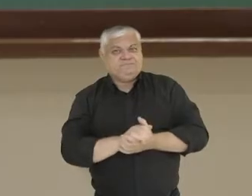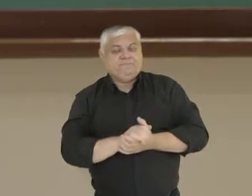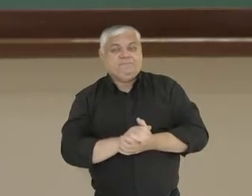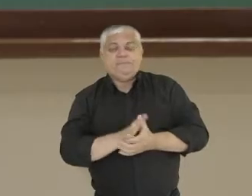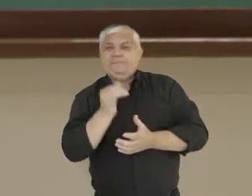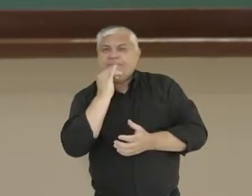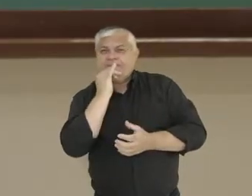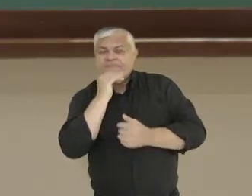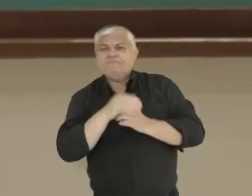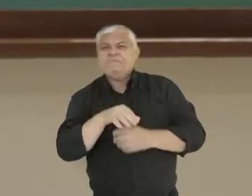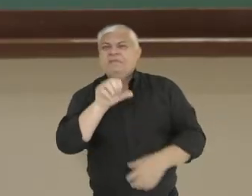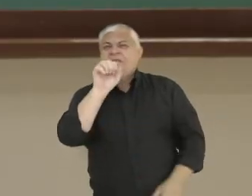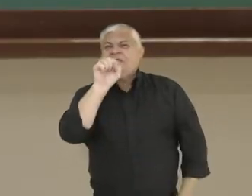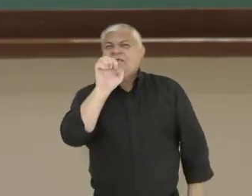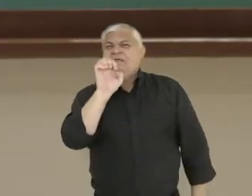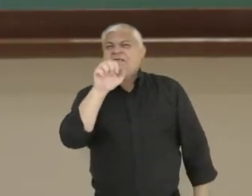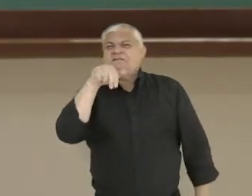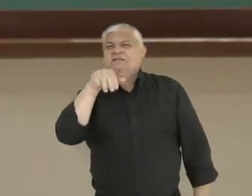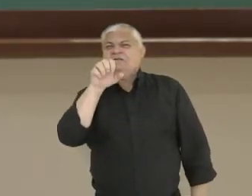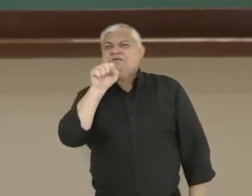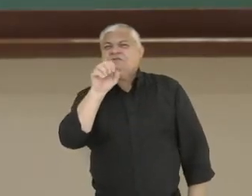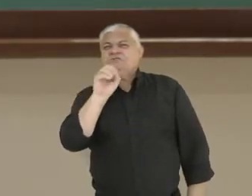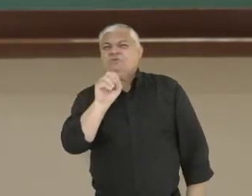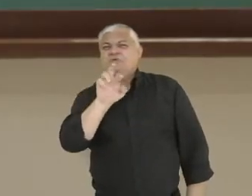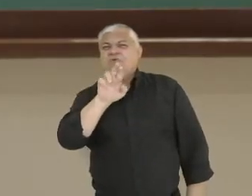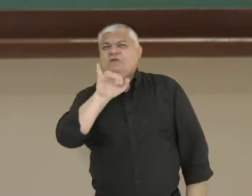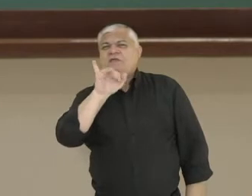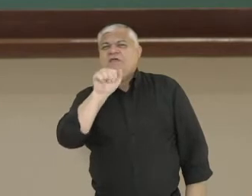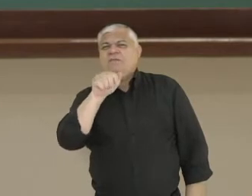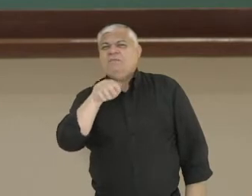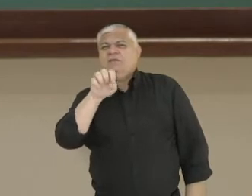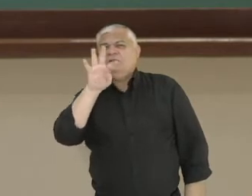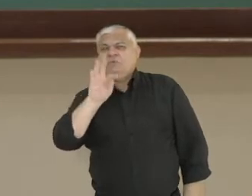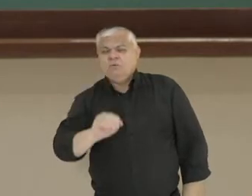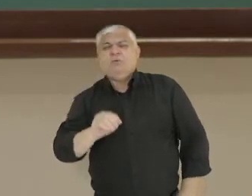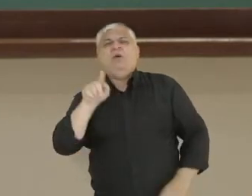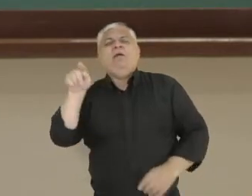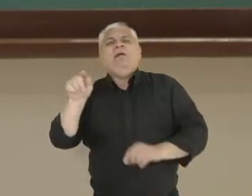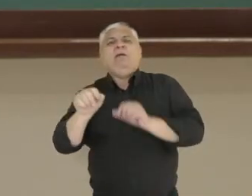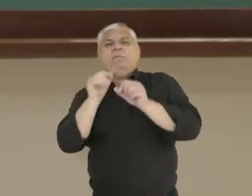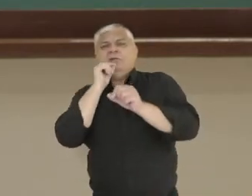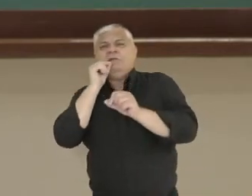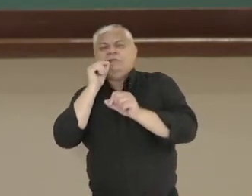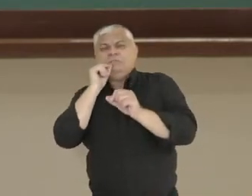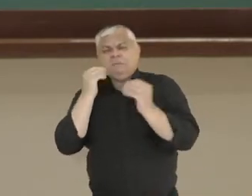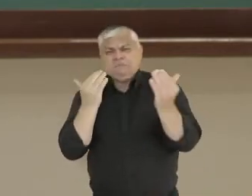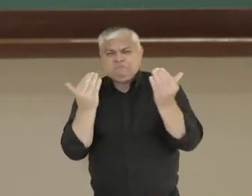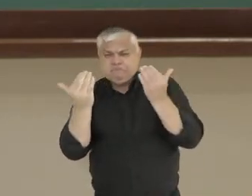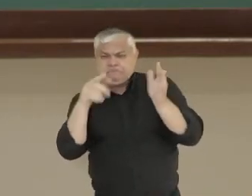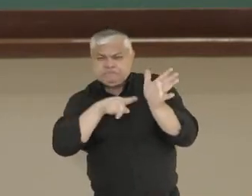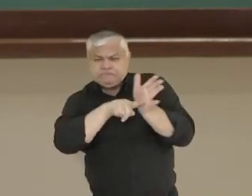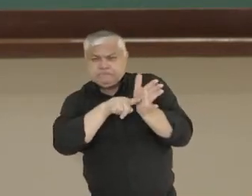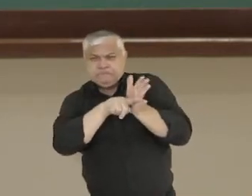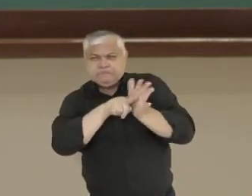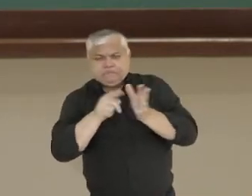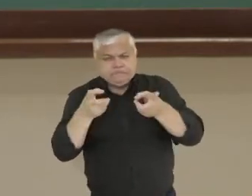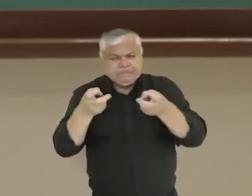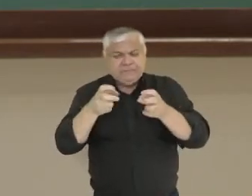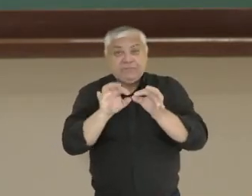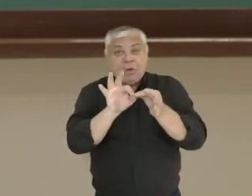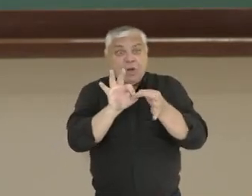em sensoriamento remoto, estamos realizando uma análise de forma distante da superfície